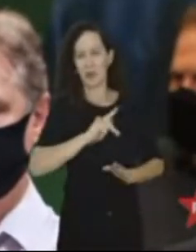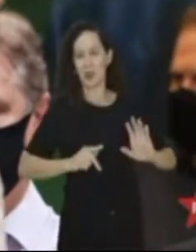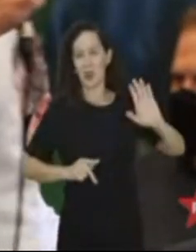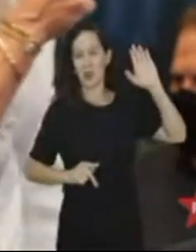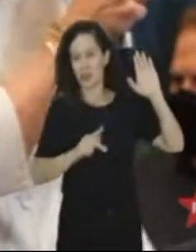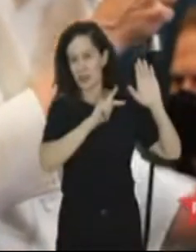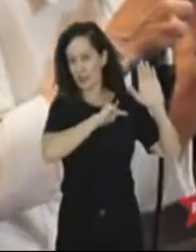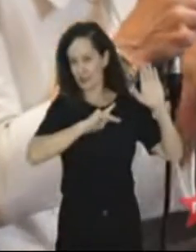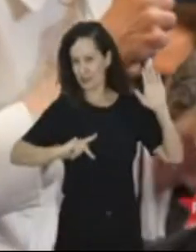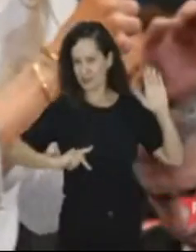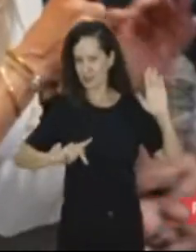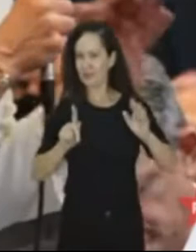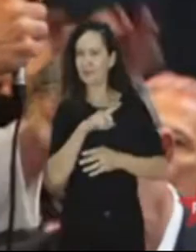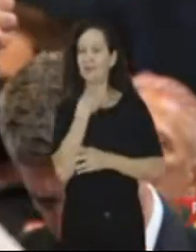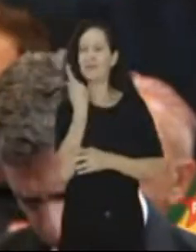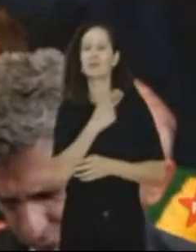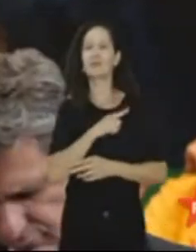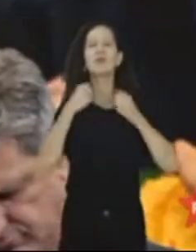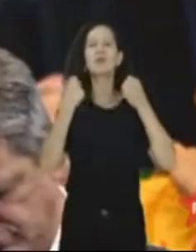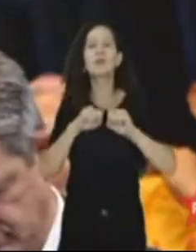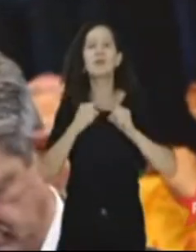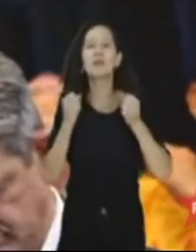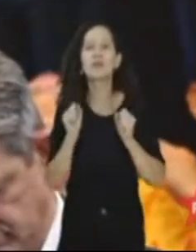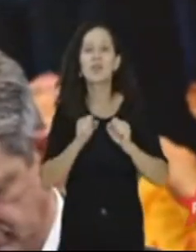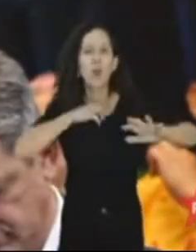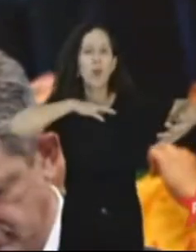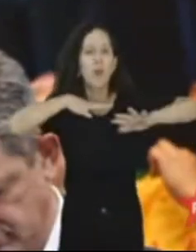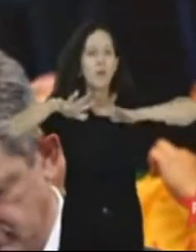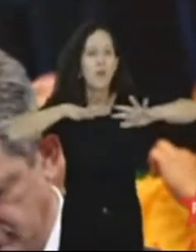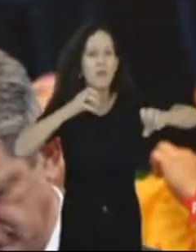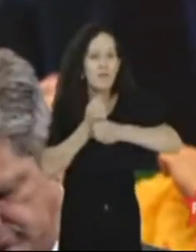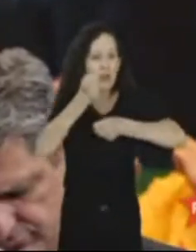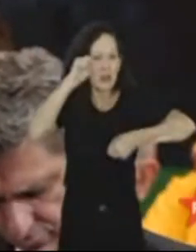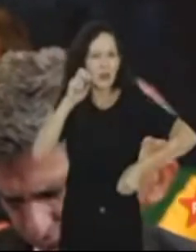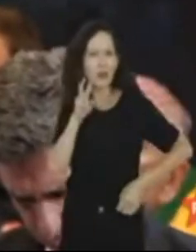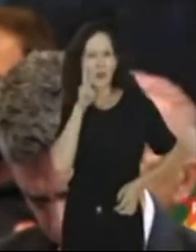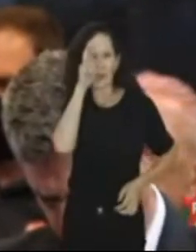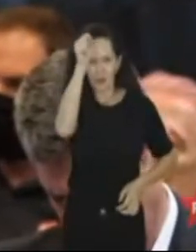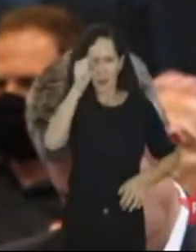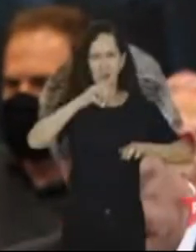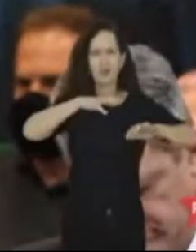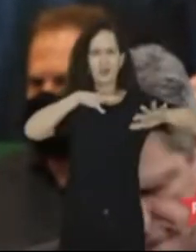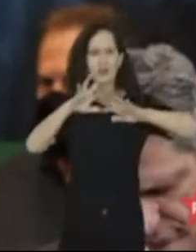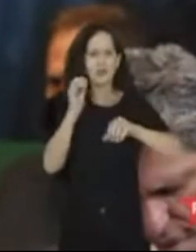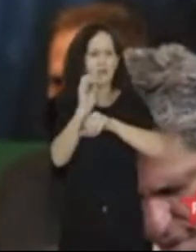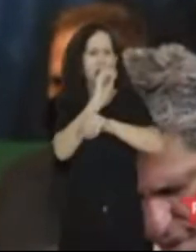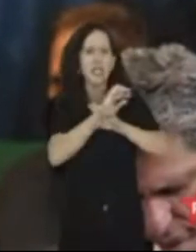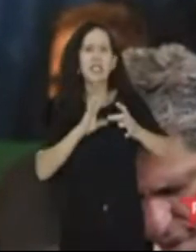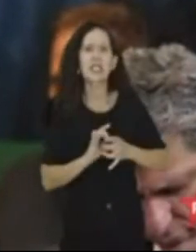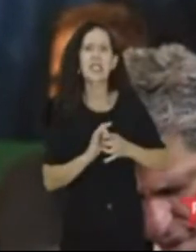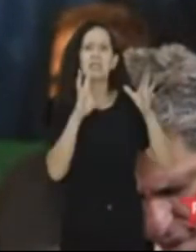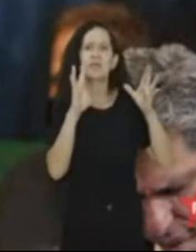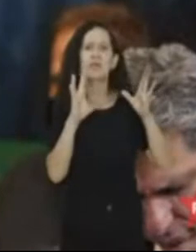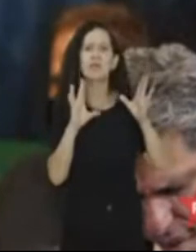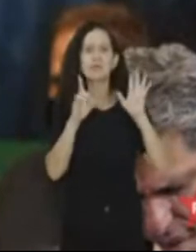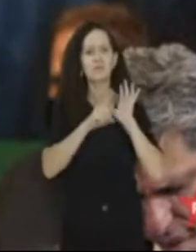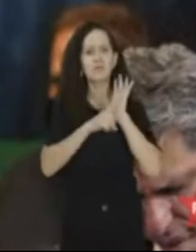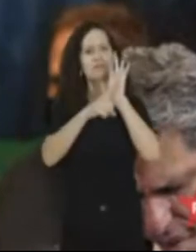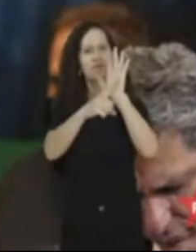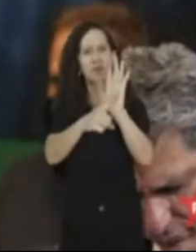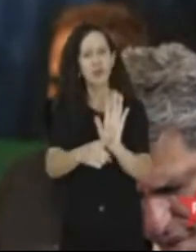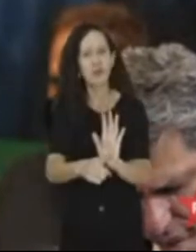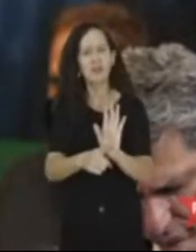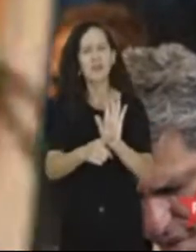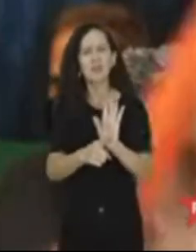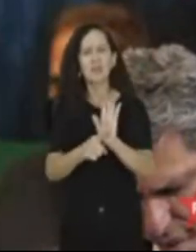nós temos que fazer um grande movimento, um movimento em defesa da democracia, um movimento em defesa da